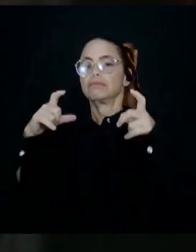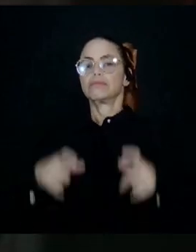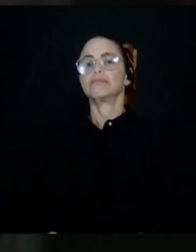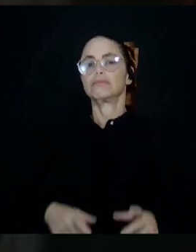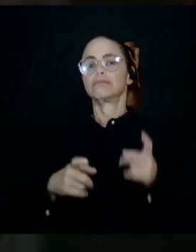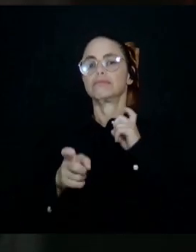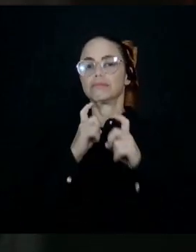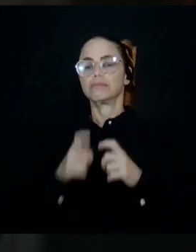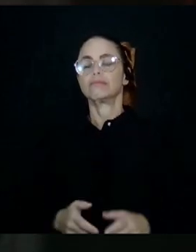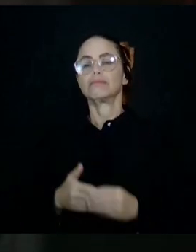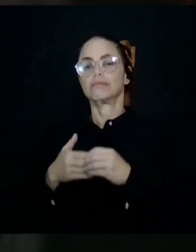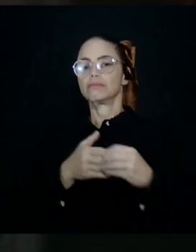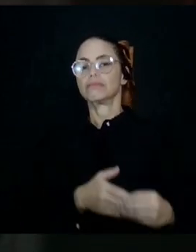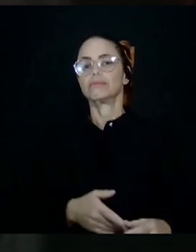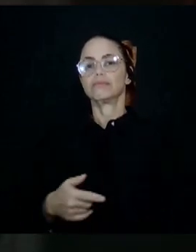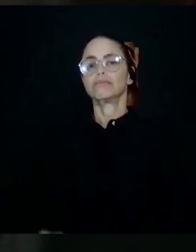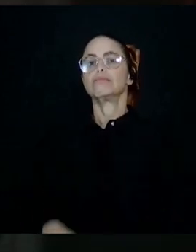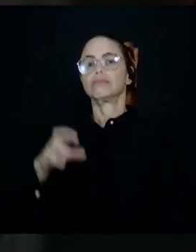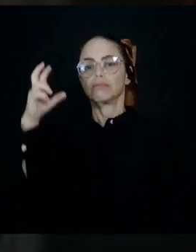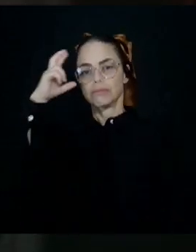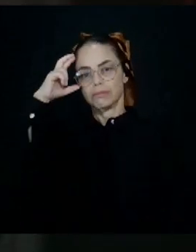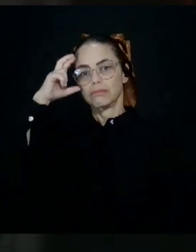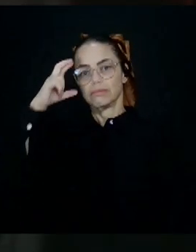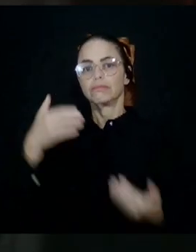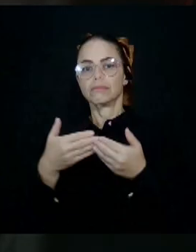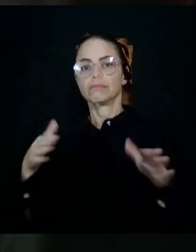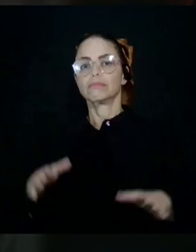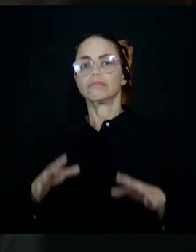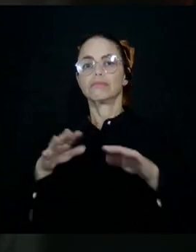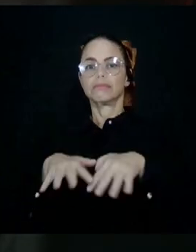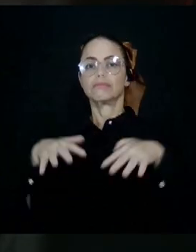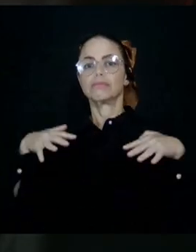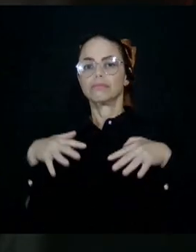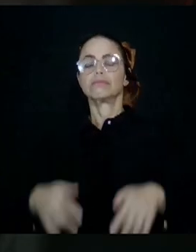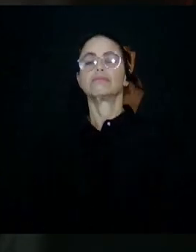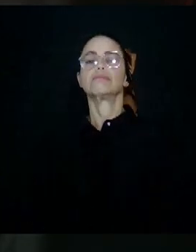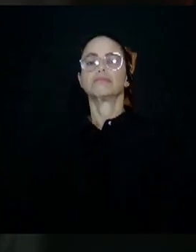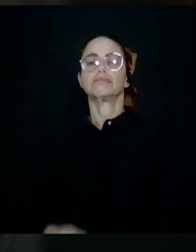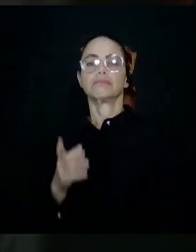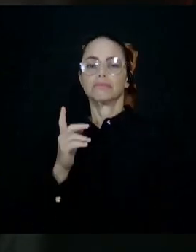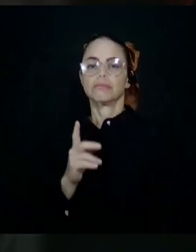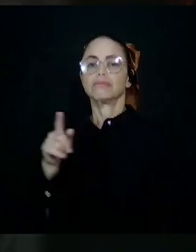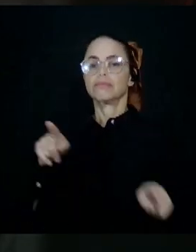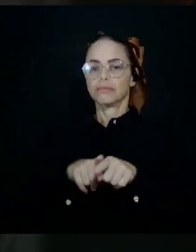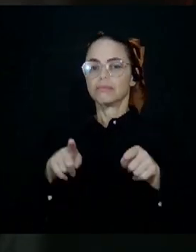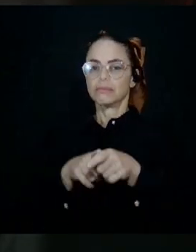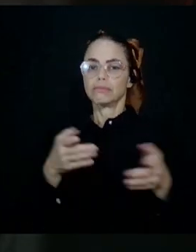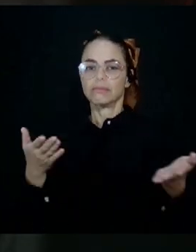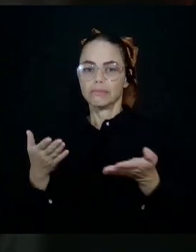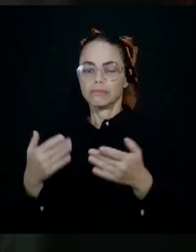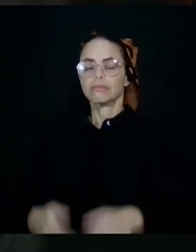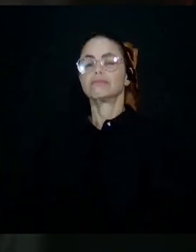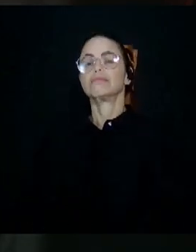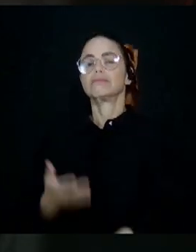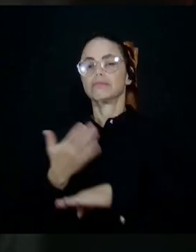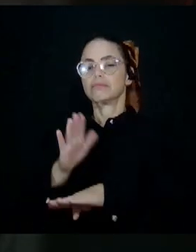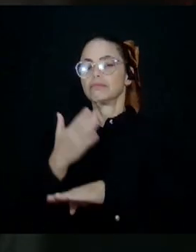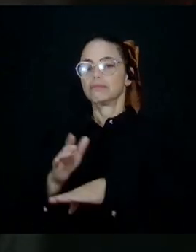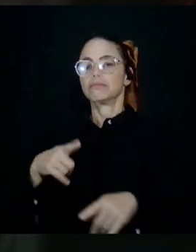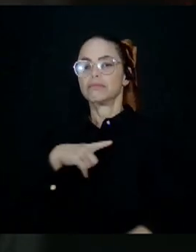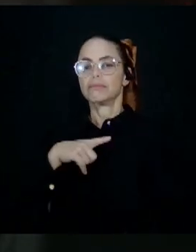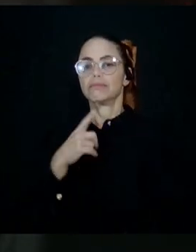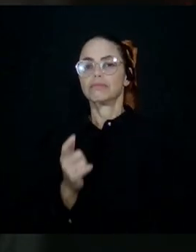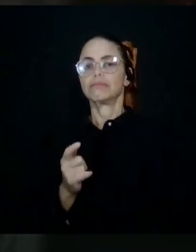vereador Carlinhos Camelô, está aberta ao público e é no plenário da Câmara e você está convidado para participar. Tem transmissão pelo YouTube e